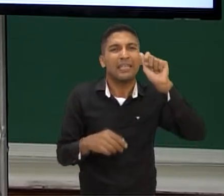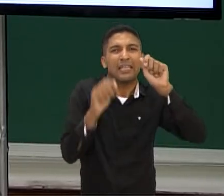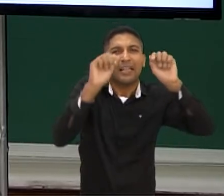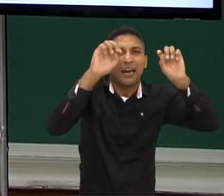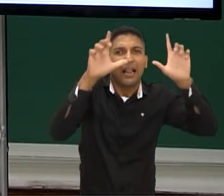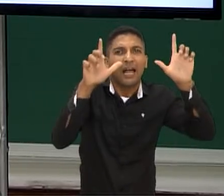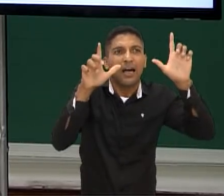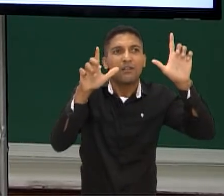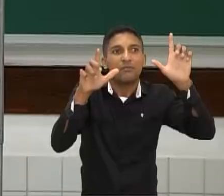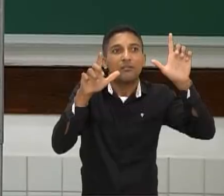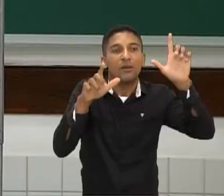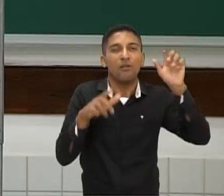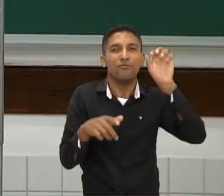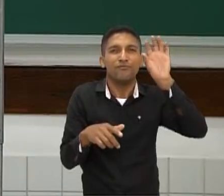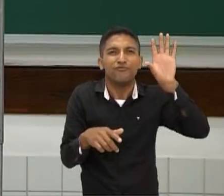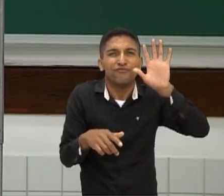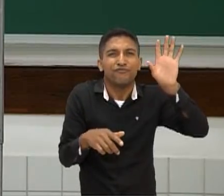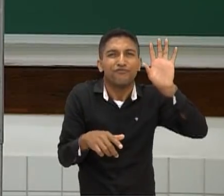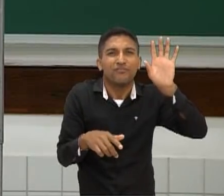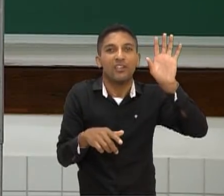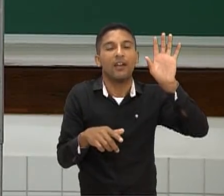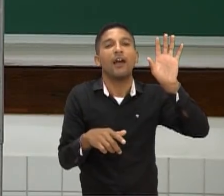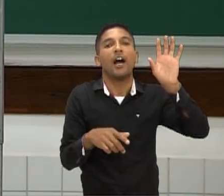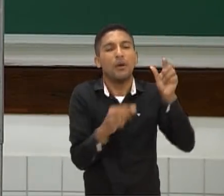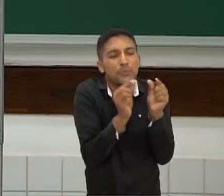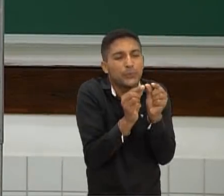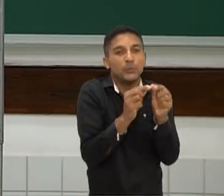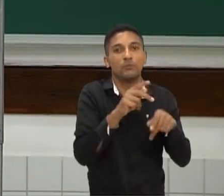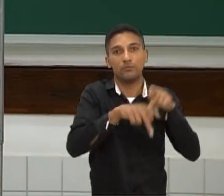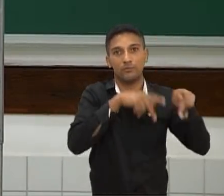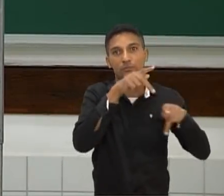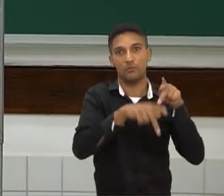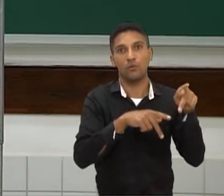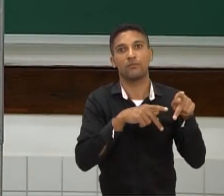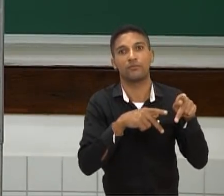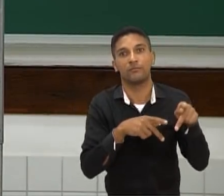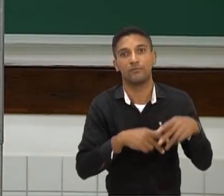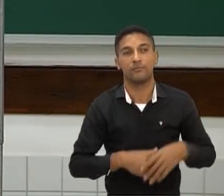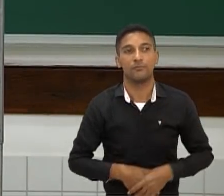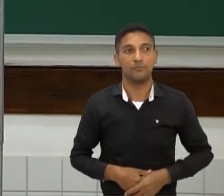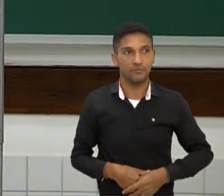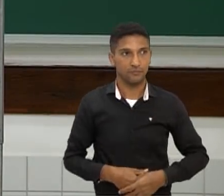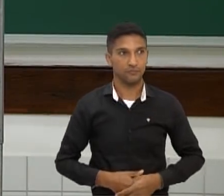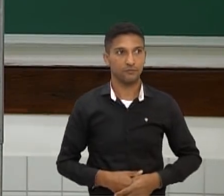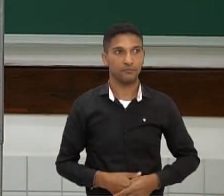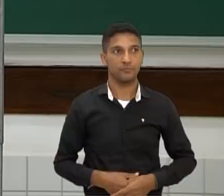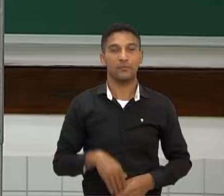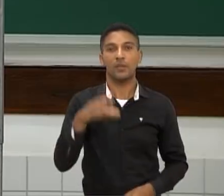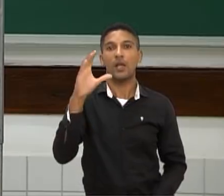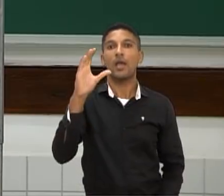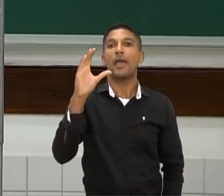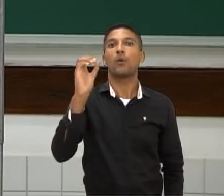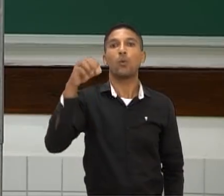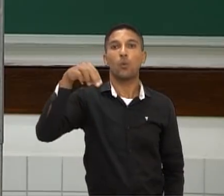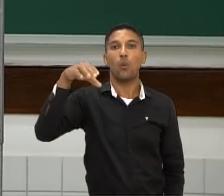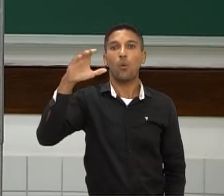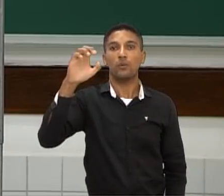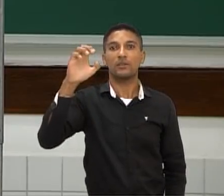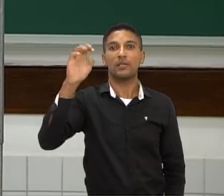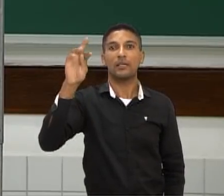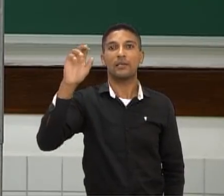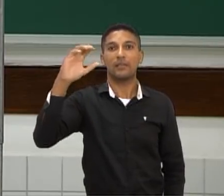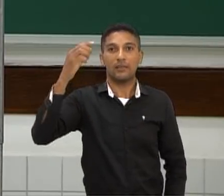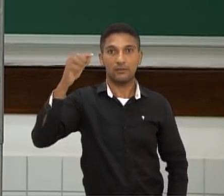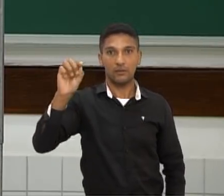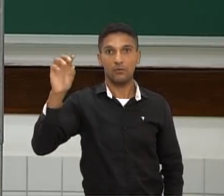concentração demográfica. Se eu estou falando de concentração demográfica, eu estou falando de concentração de pessoas numa